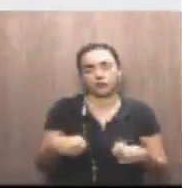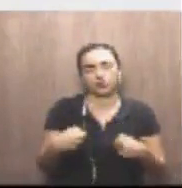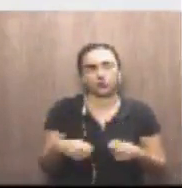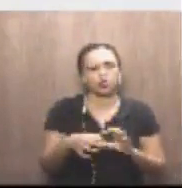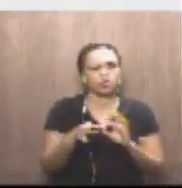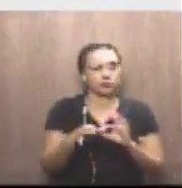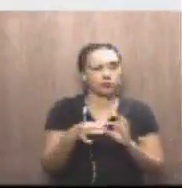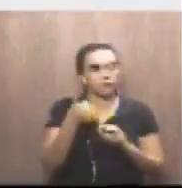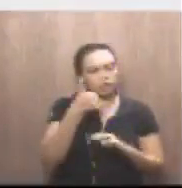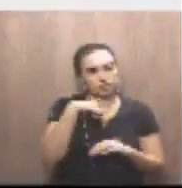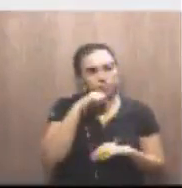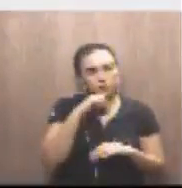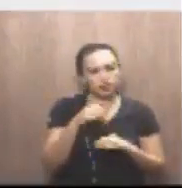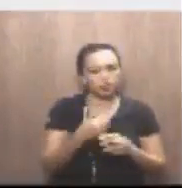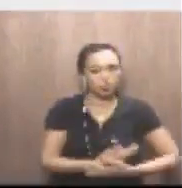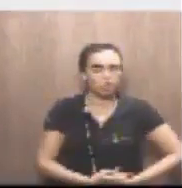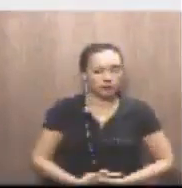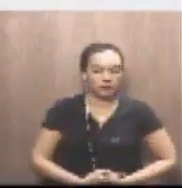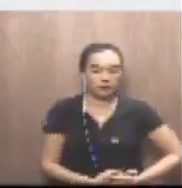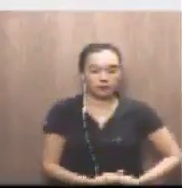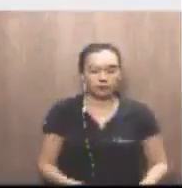conectado mãe e bebê.